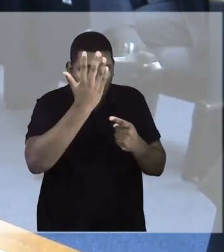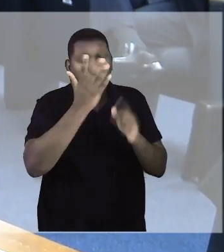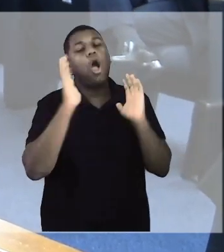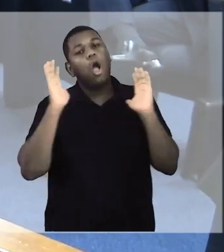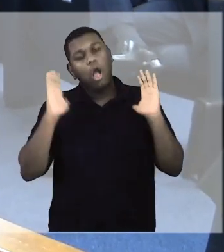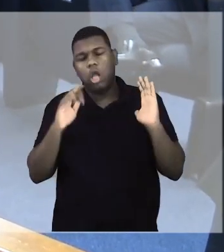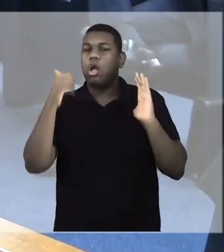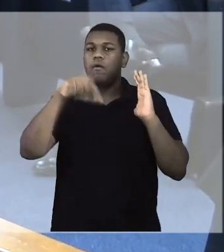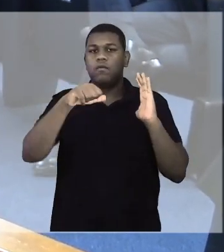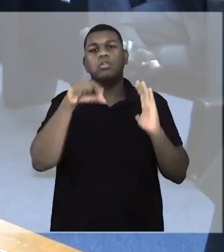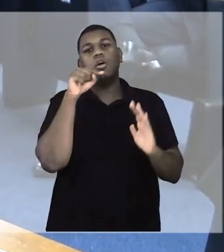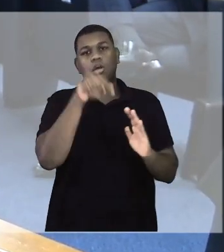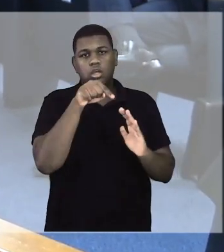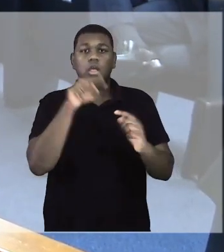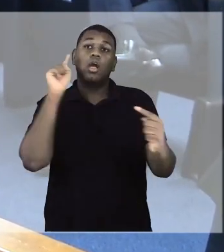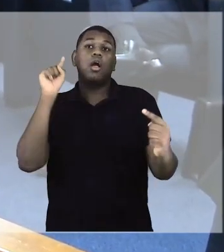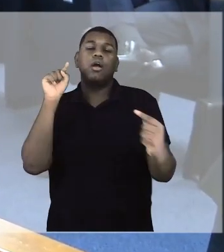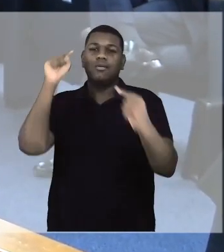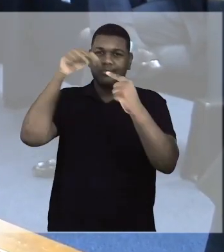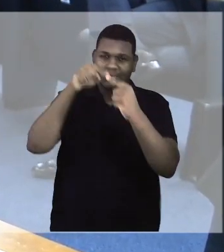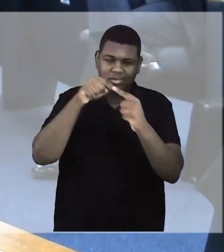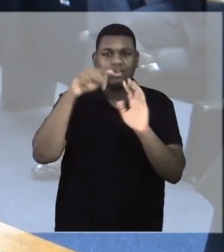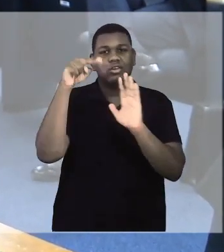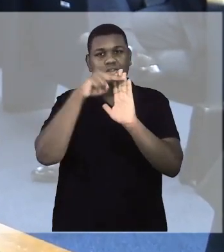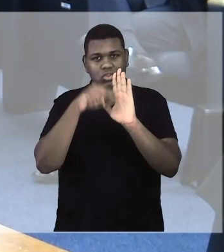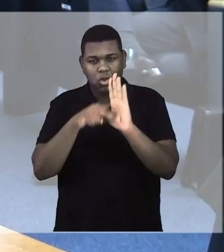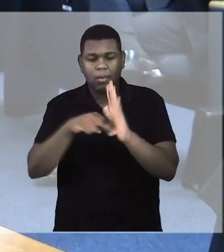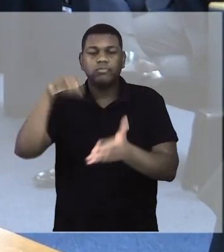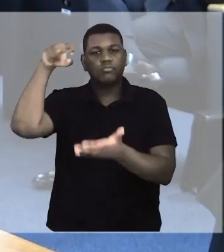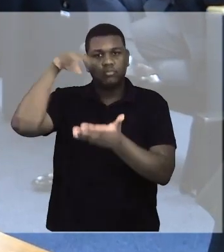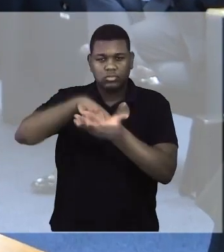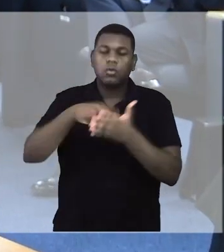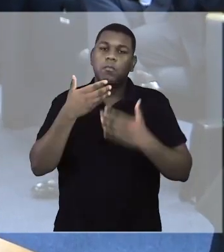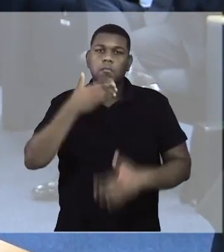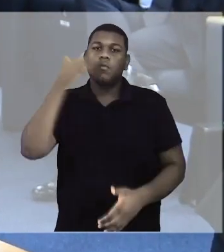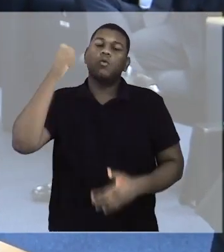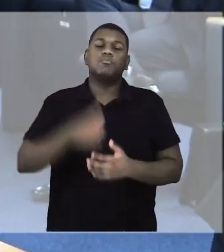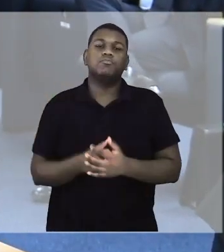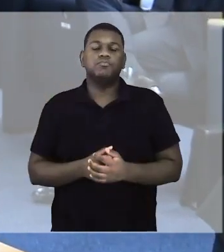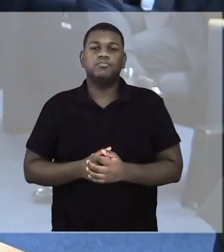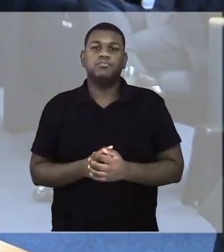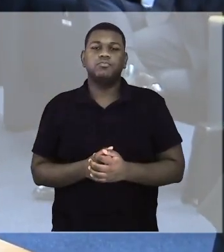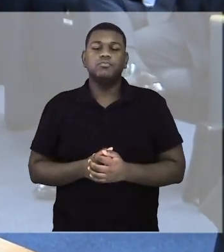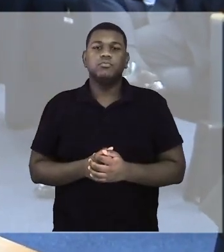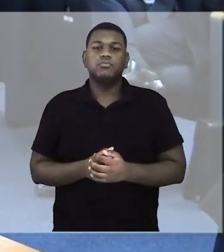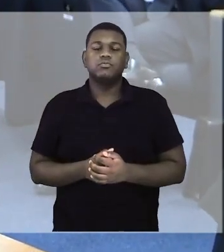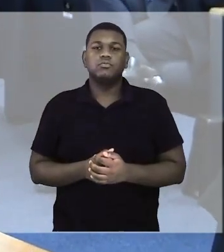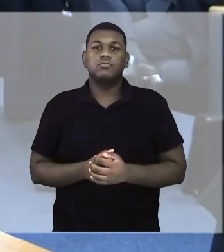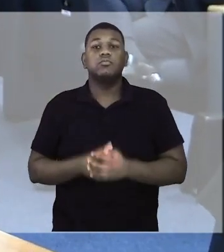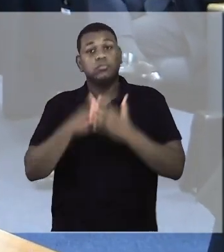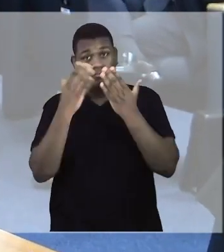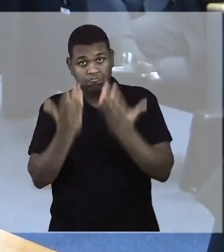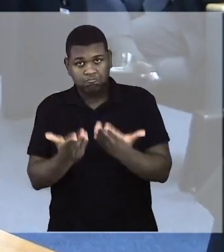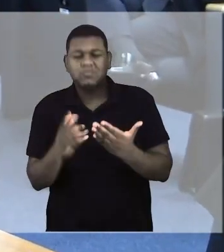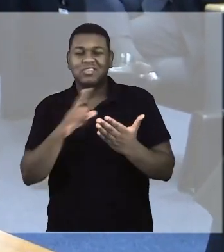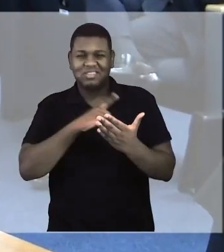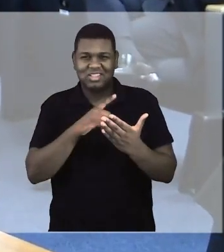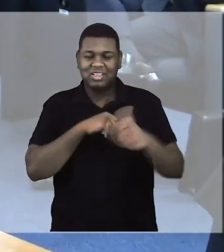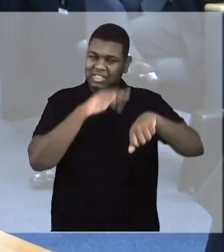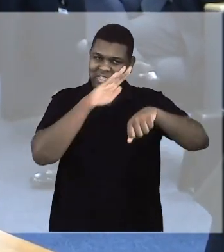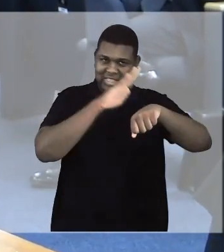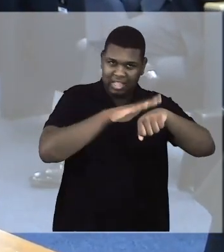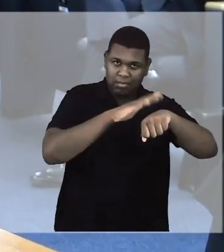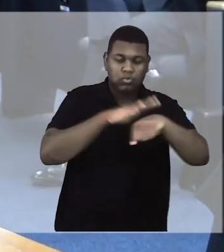matéria de direito penal, é no momento dos fatos em que nós devemos avaliar e aplicar a norma penal mais